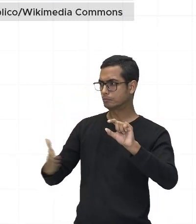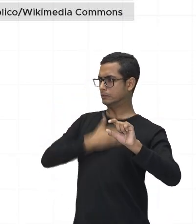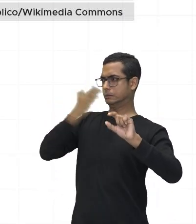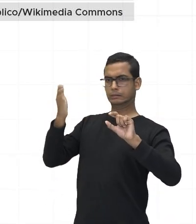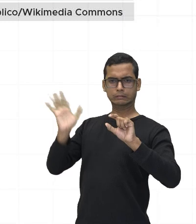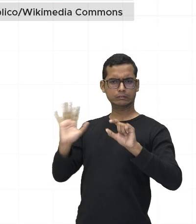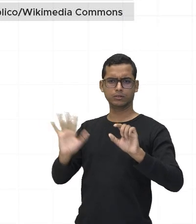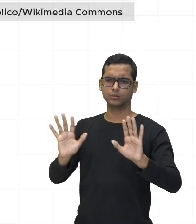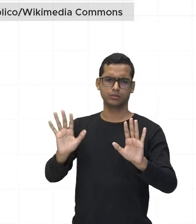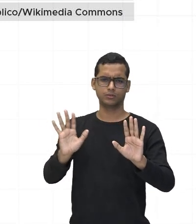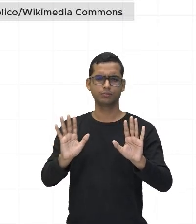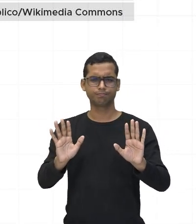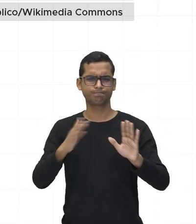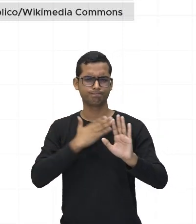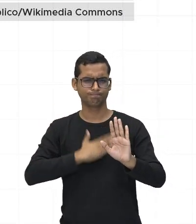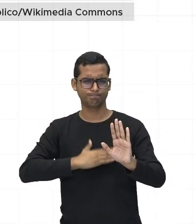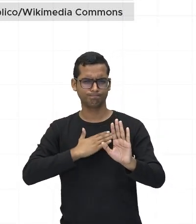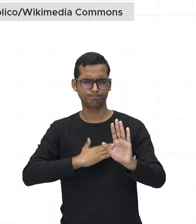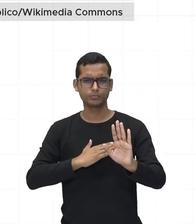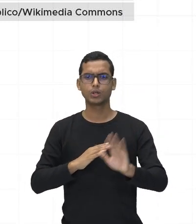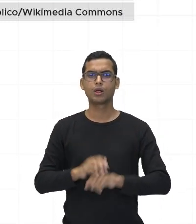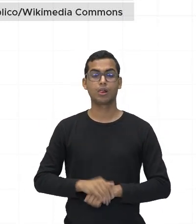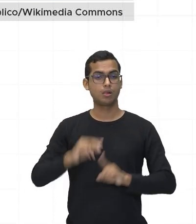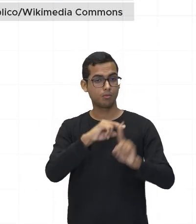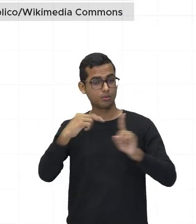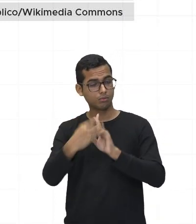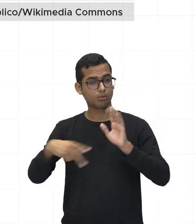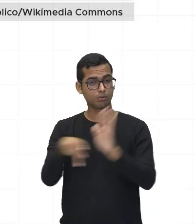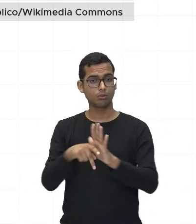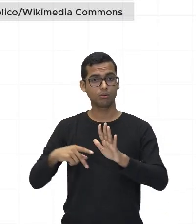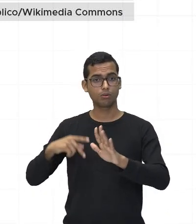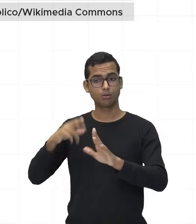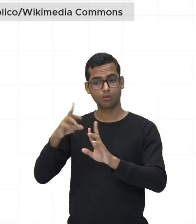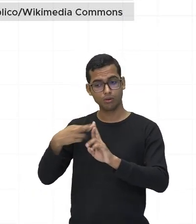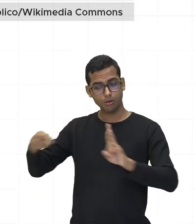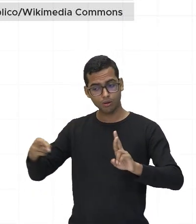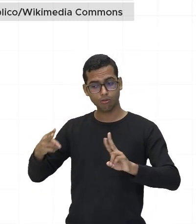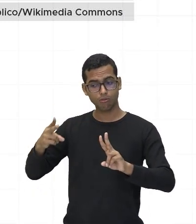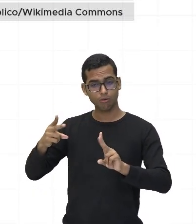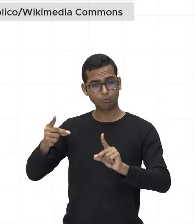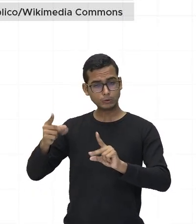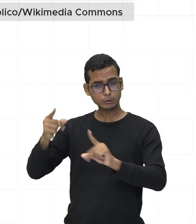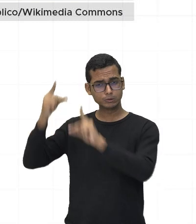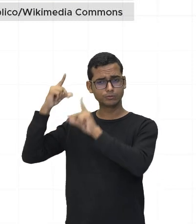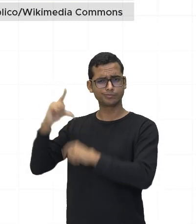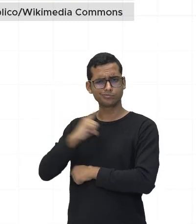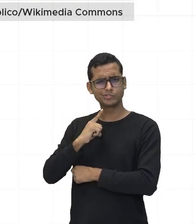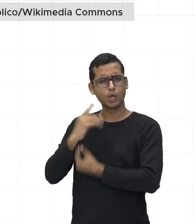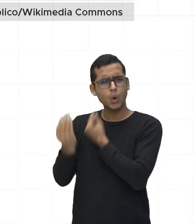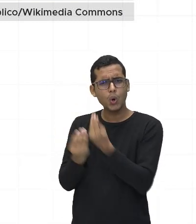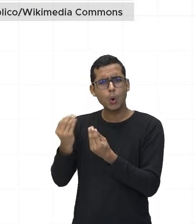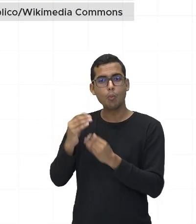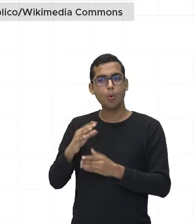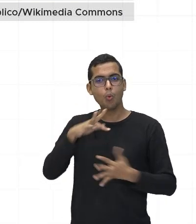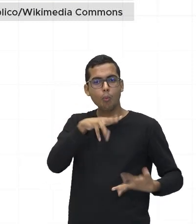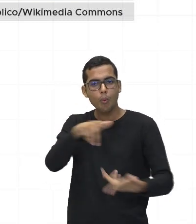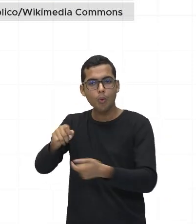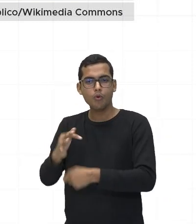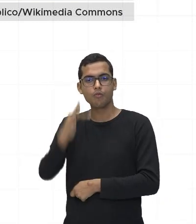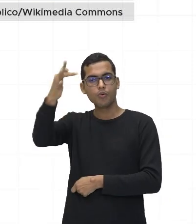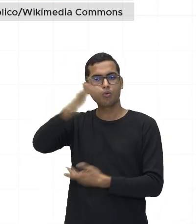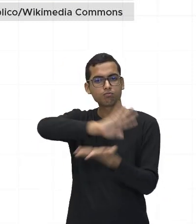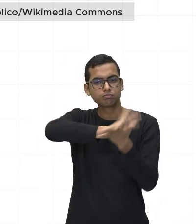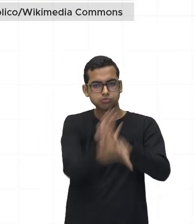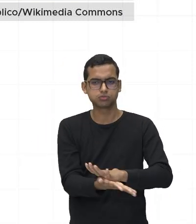nome. Mas é a visão que as religiões antigas, que os povos antigos tinham de como o mundo iria acabar. Essa é